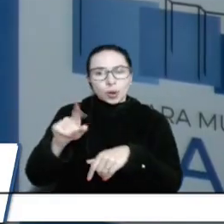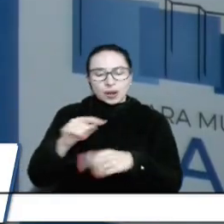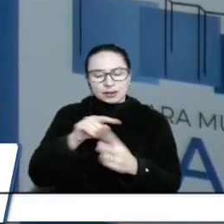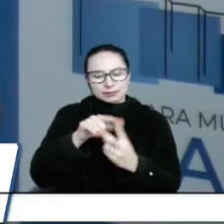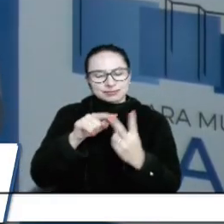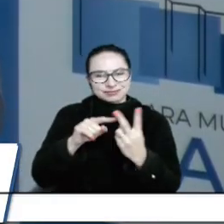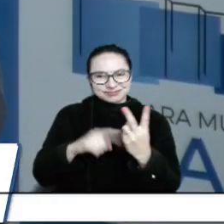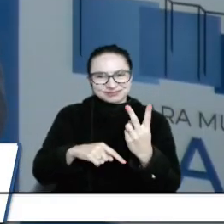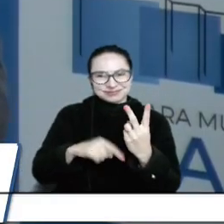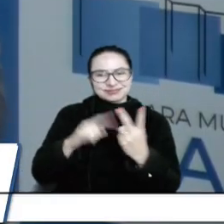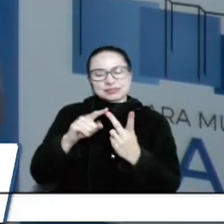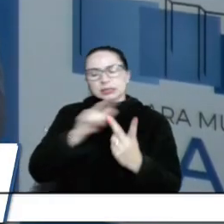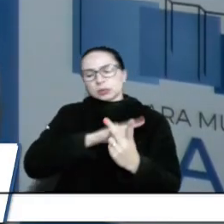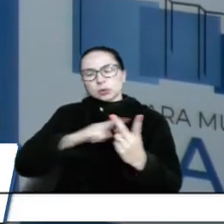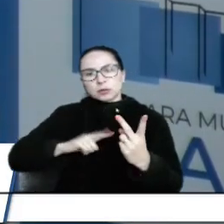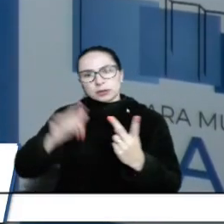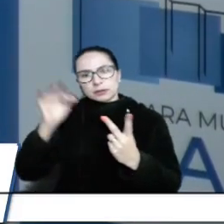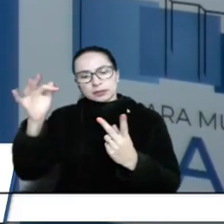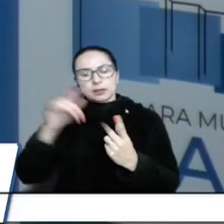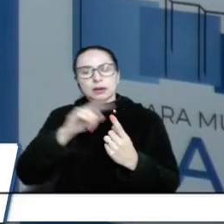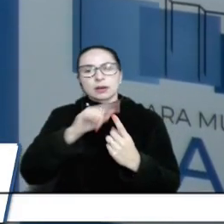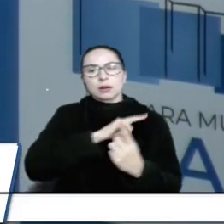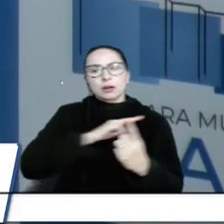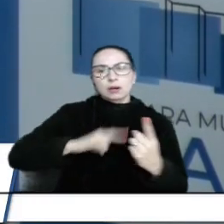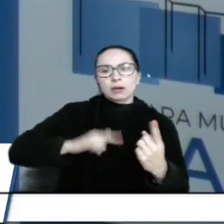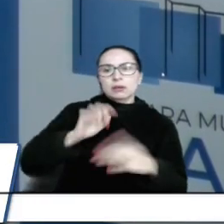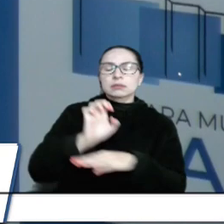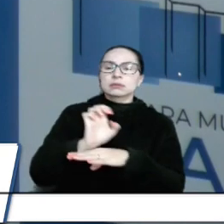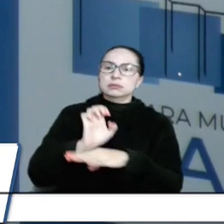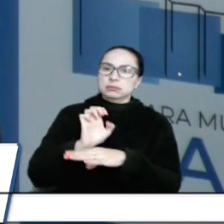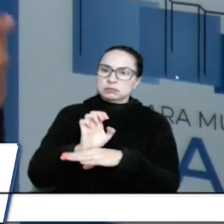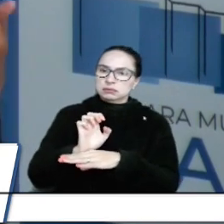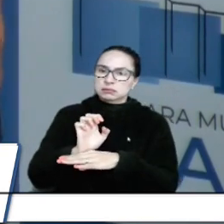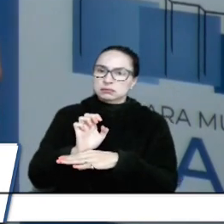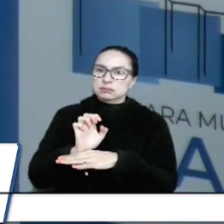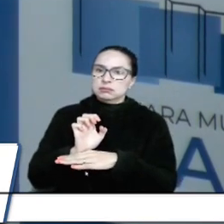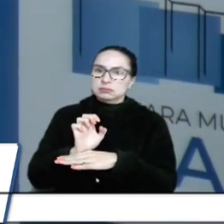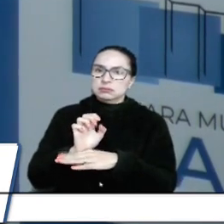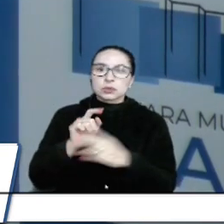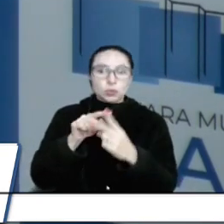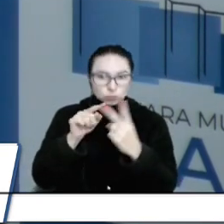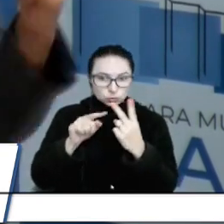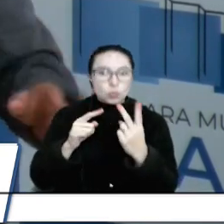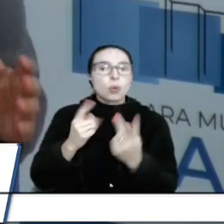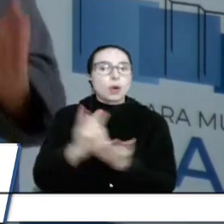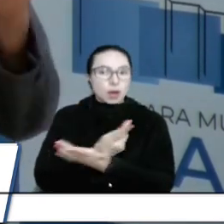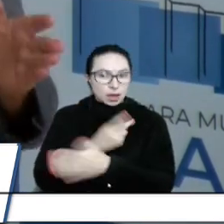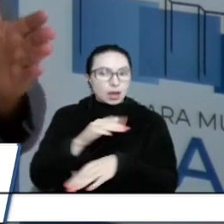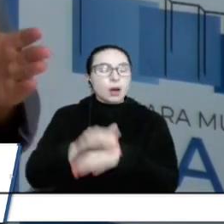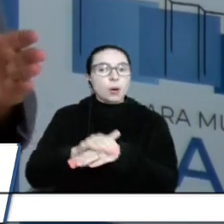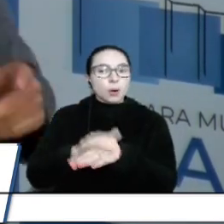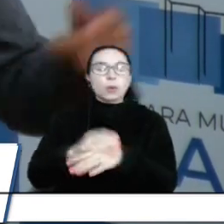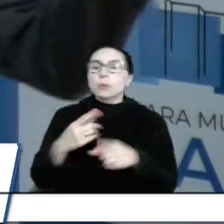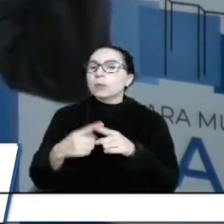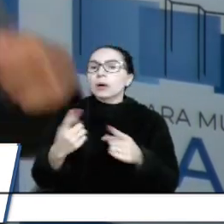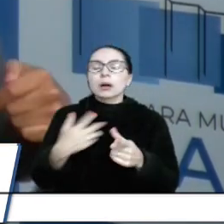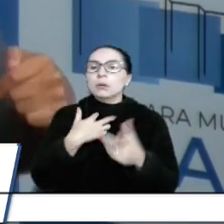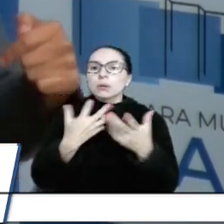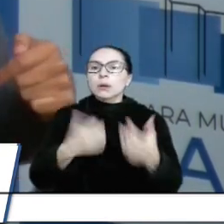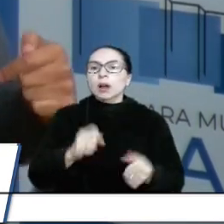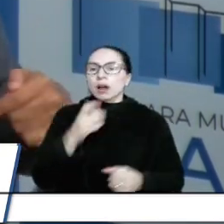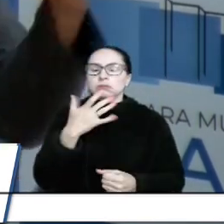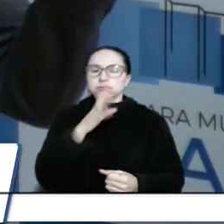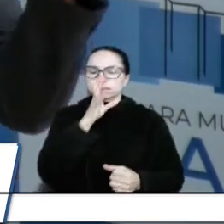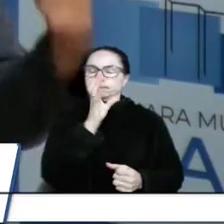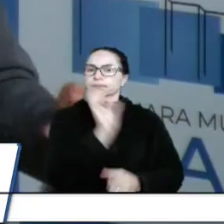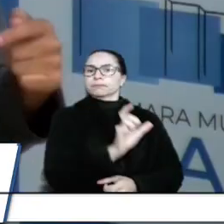É governo federal e governo estadual. Os dois têm culpa. Porque eu não posso só atacar um, e a Câmara